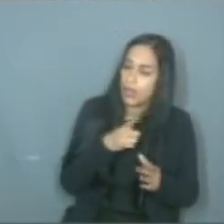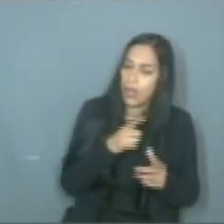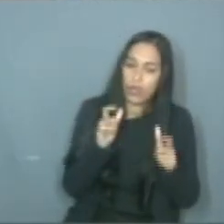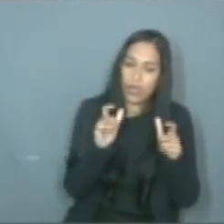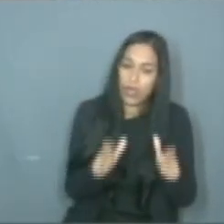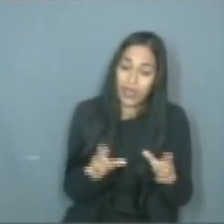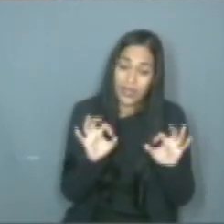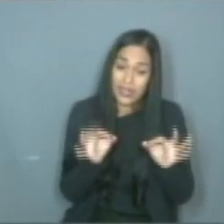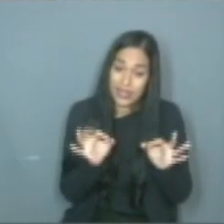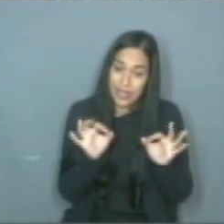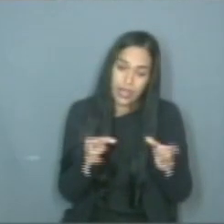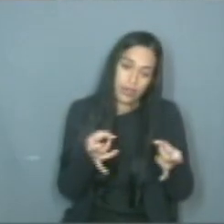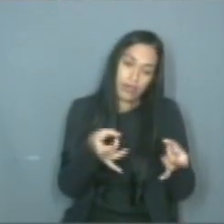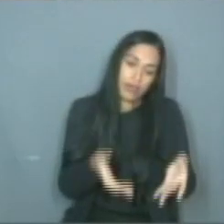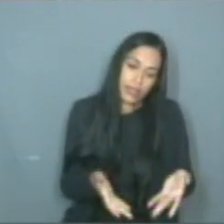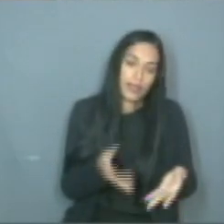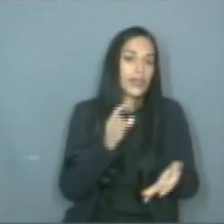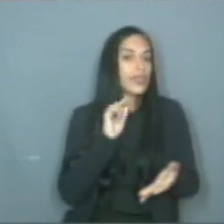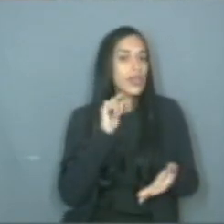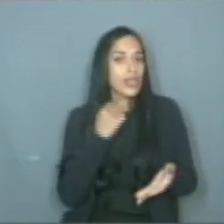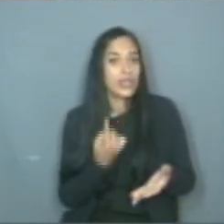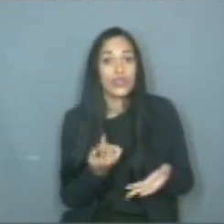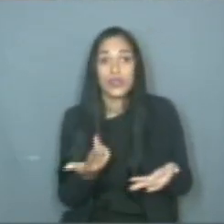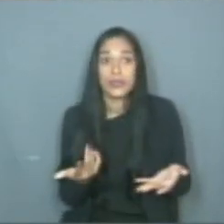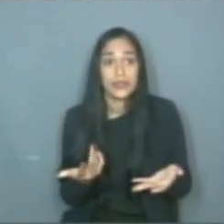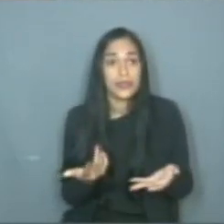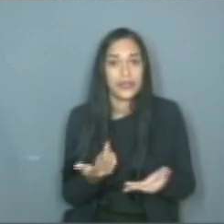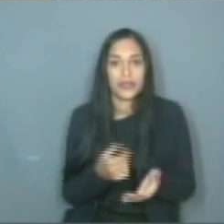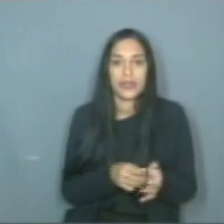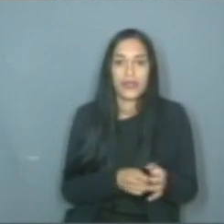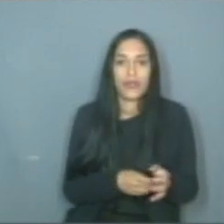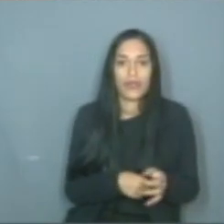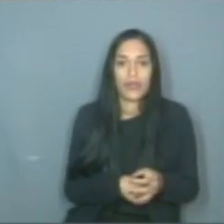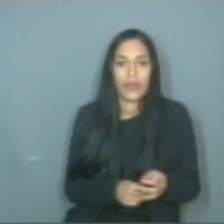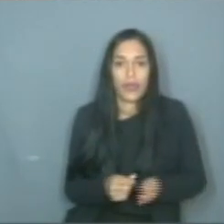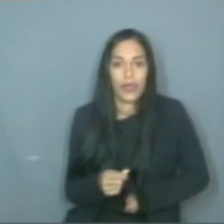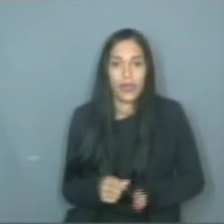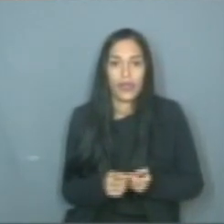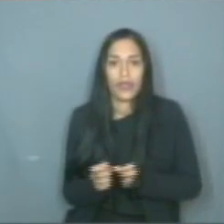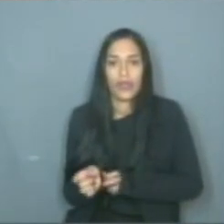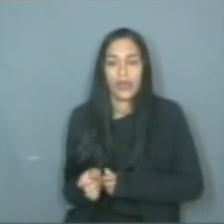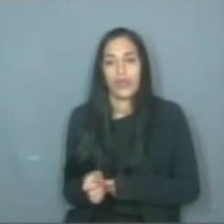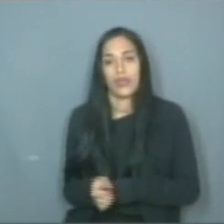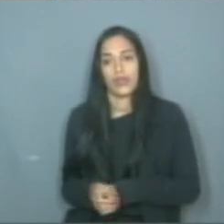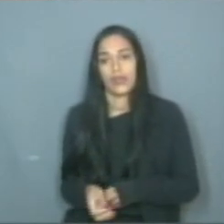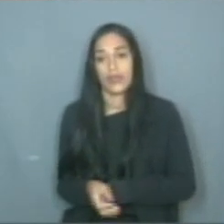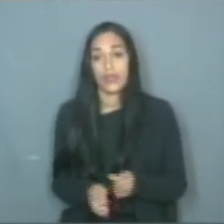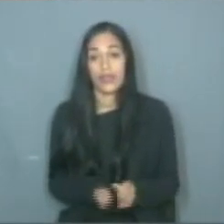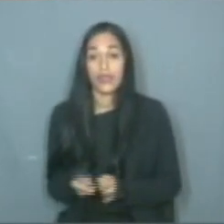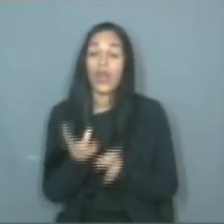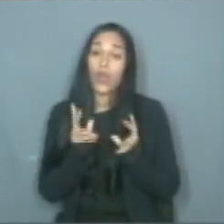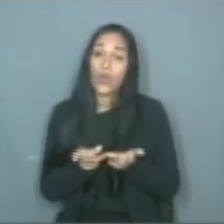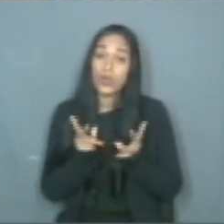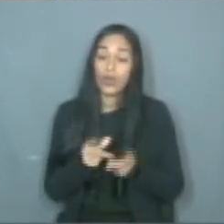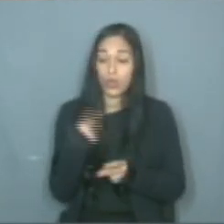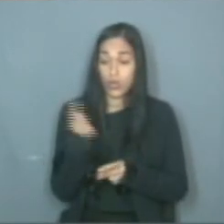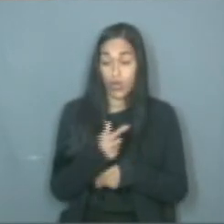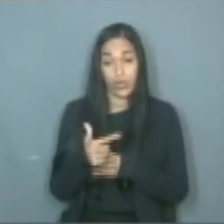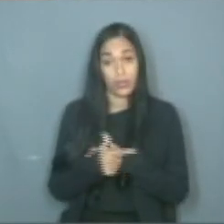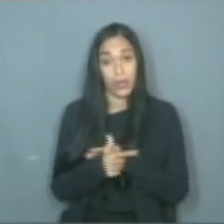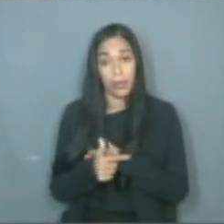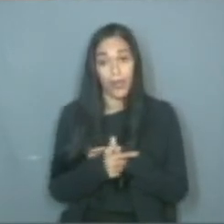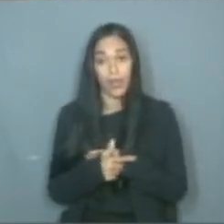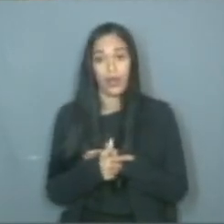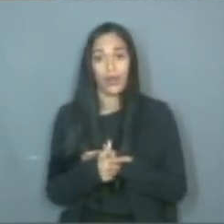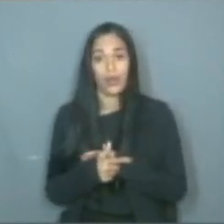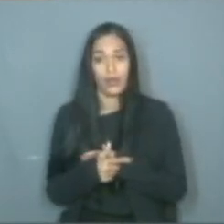seu lixo pendurado na grade. Mas a gente não vai deixar de botar aqui, não. Porque esse é o nosso papel. Agora, a gente também não vai